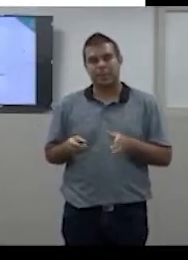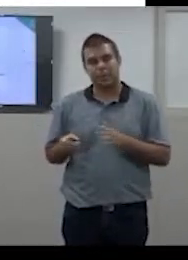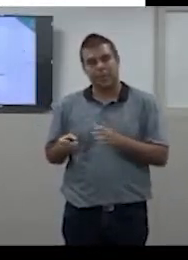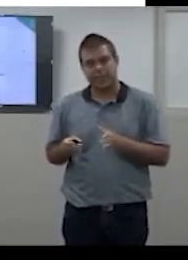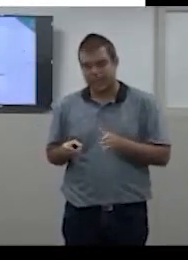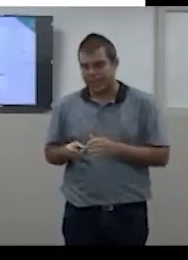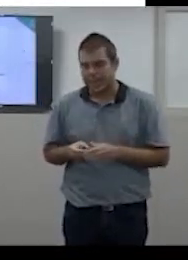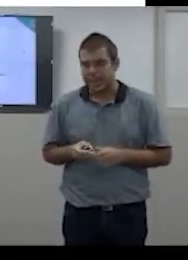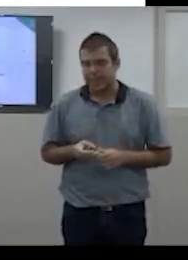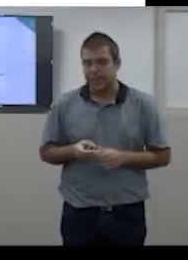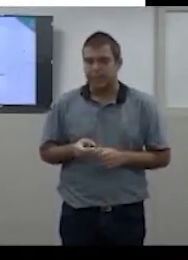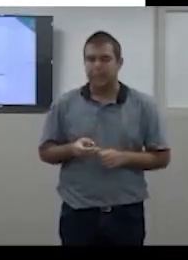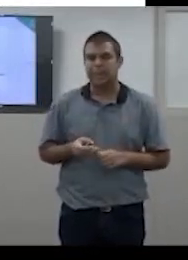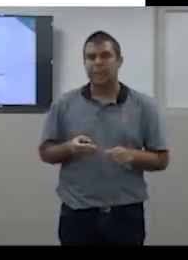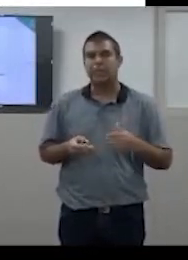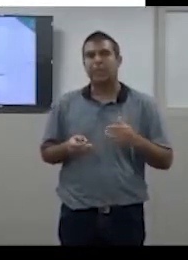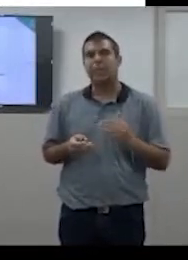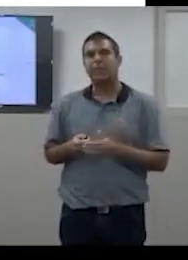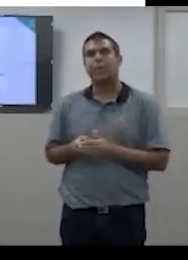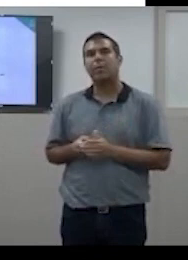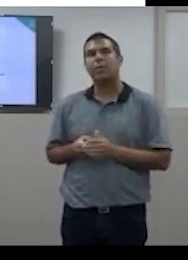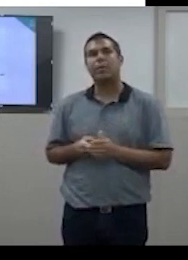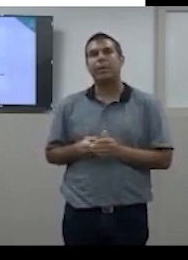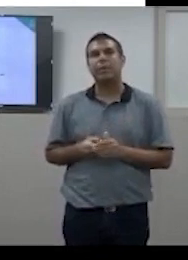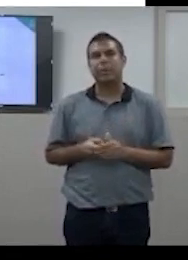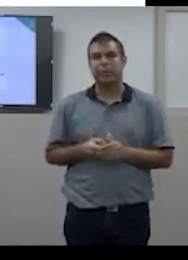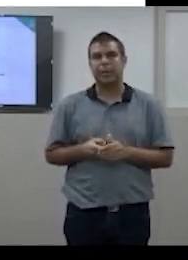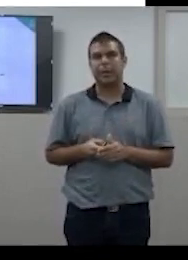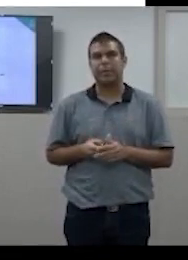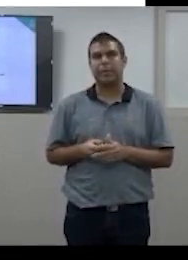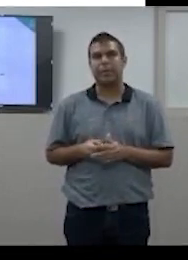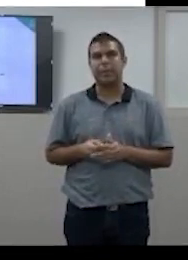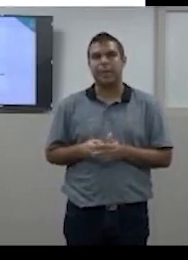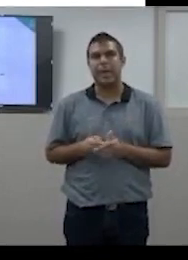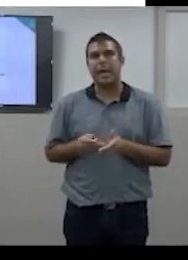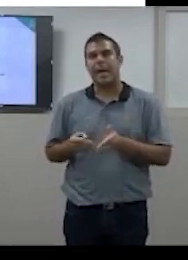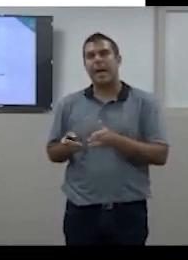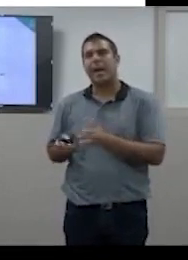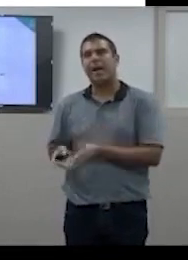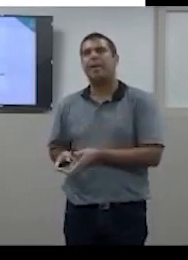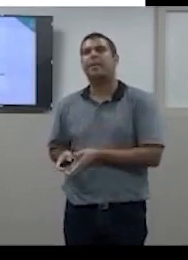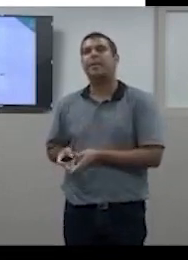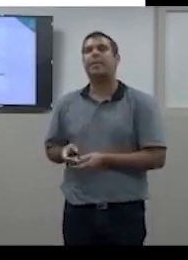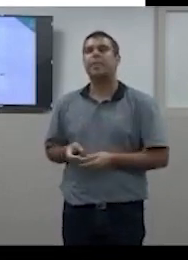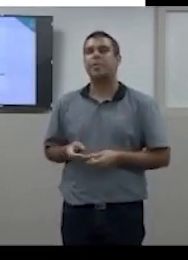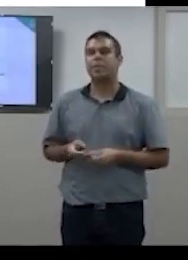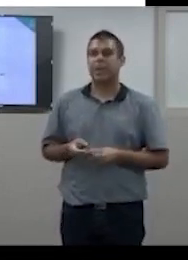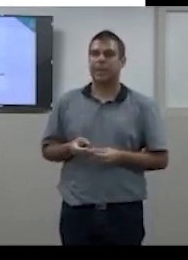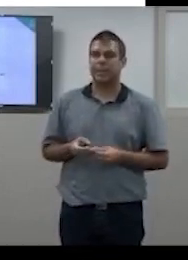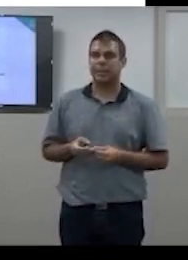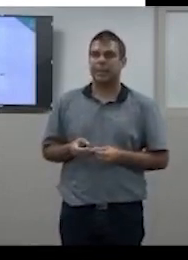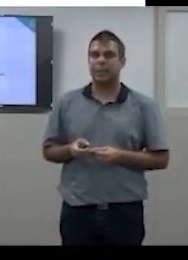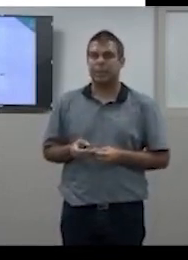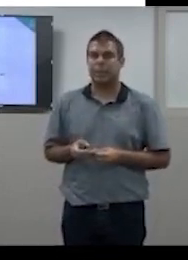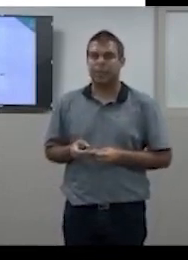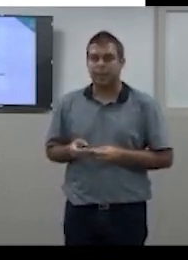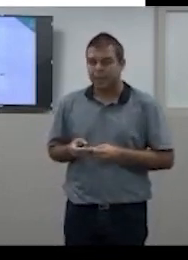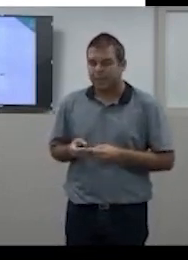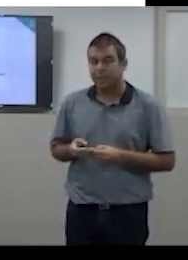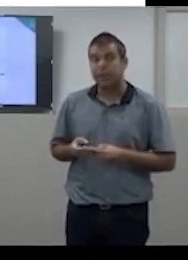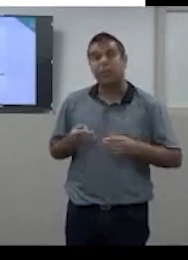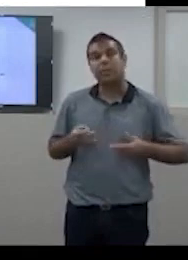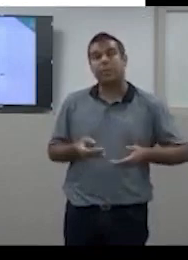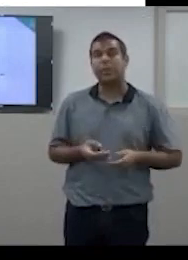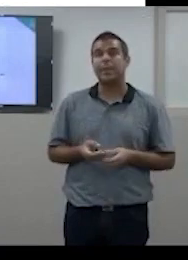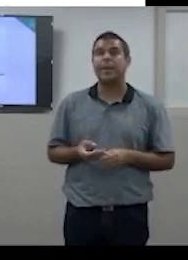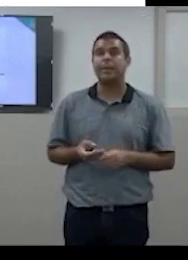matéria, pessoal, que a gente vai ter ali. Então, a gente trabalha muito com o estado sólido, líquido e gasoso, certo? Então, assim, a descrição que a gente acaba tendo desses